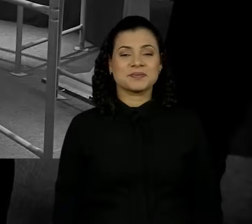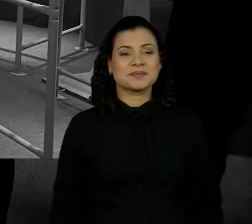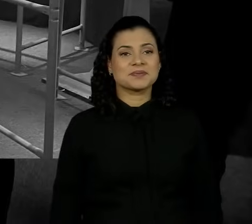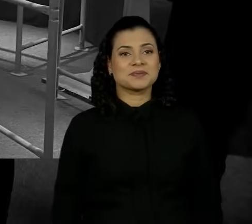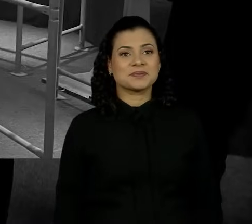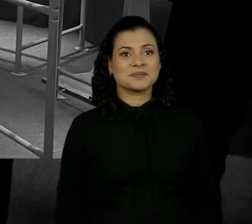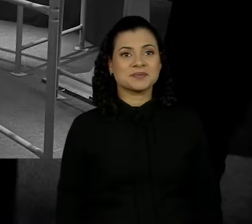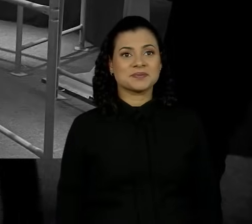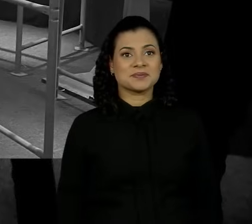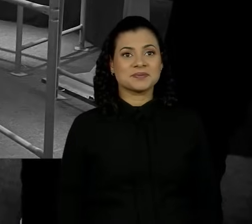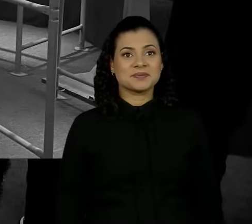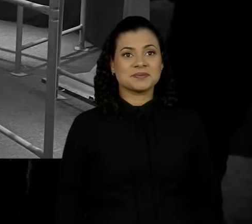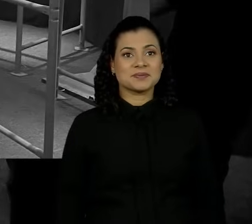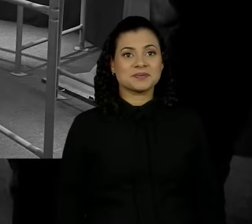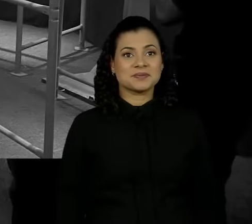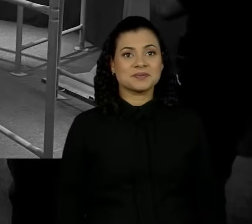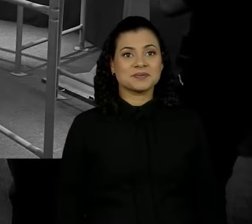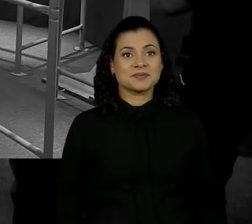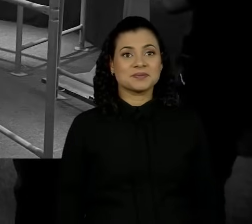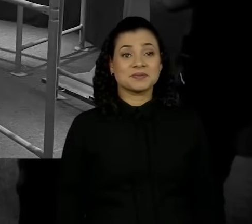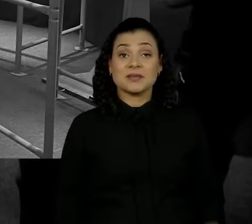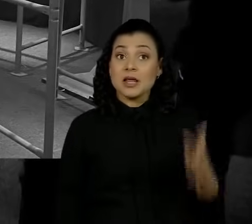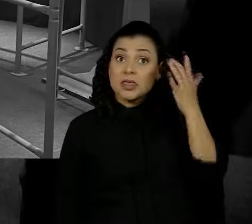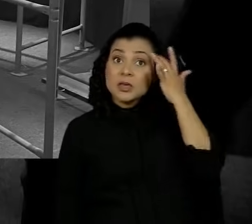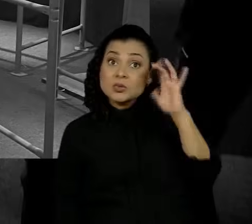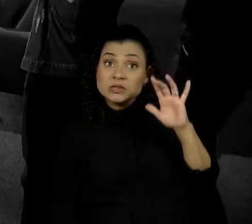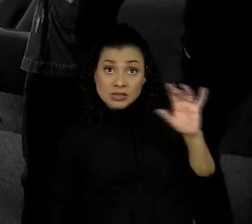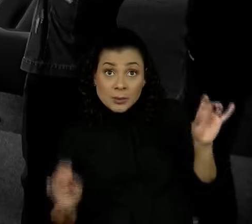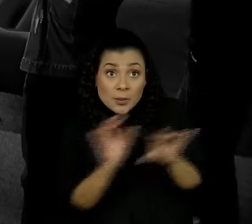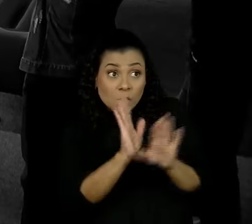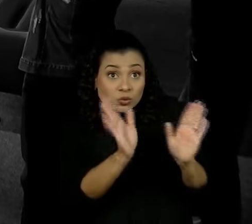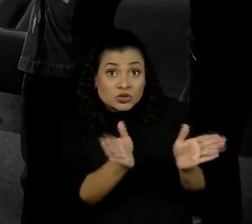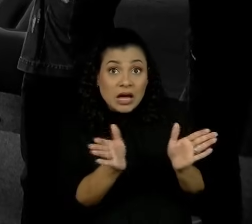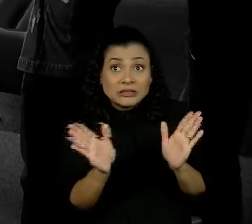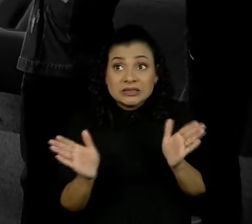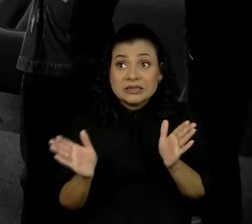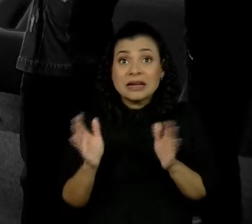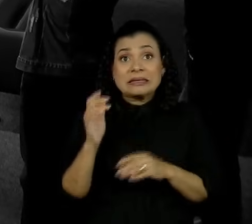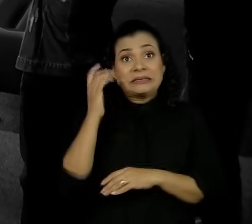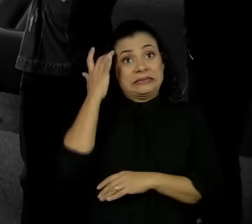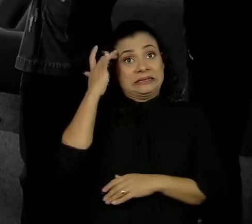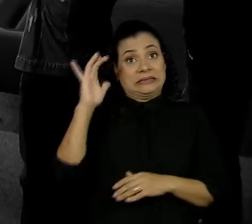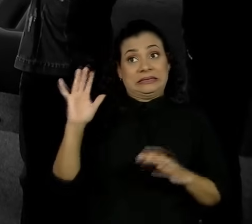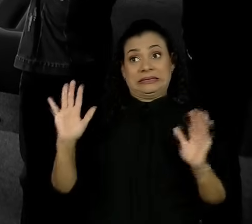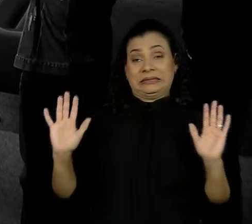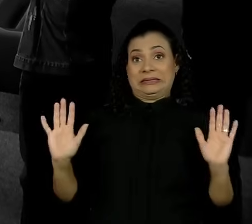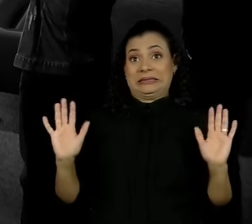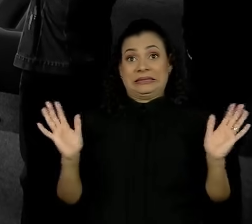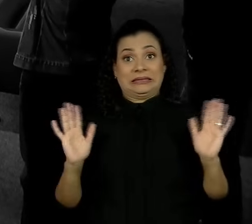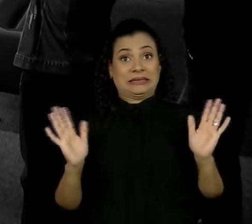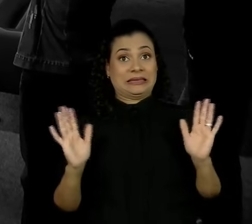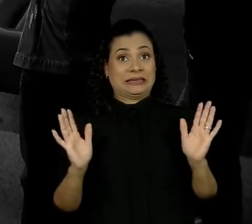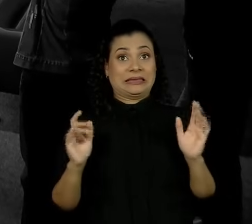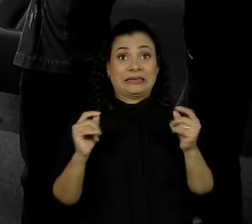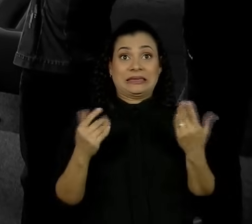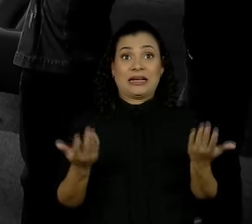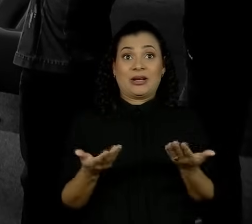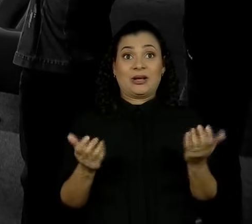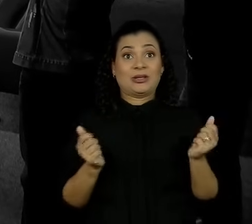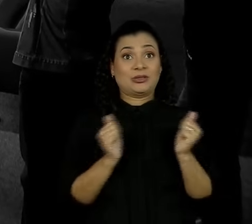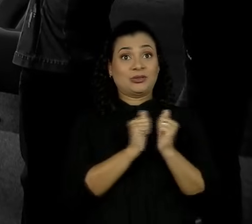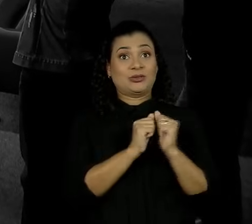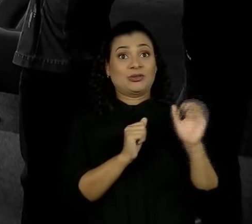Eu não sei se eu estou preparado. Para estar do lado de um jogador de